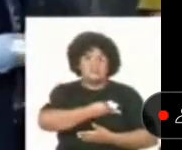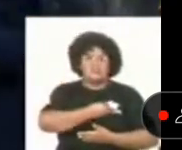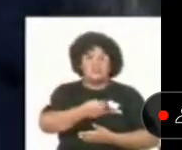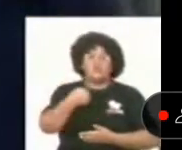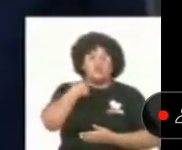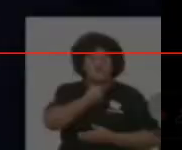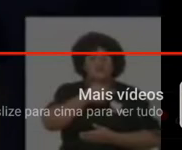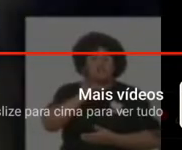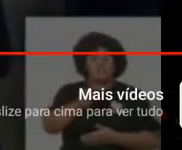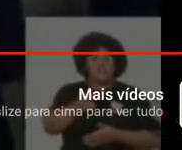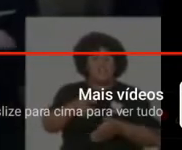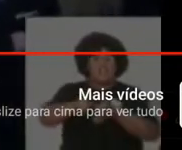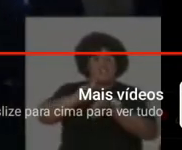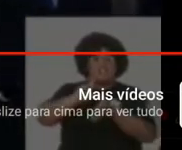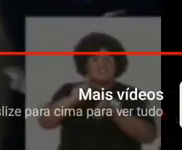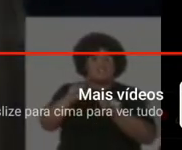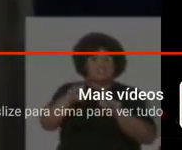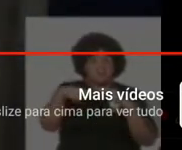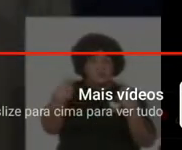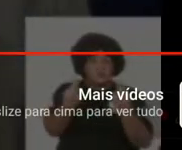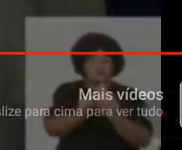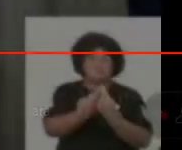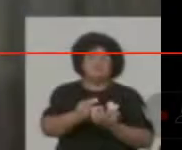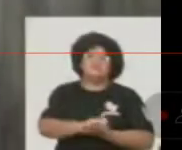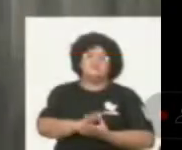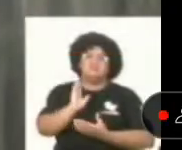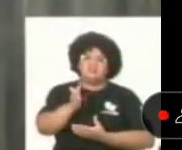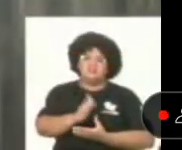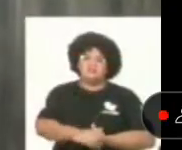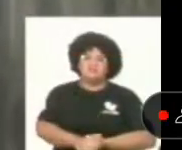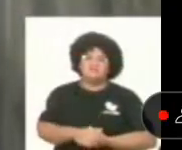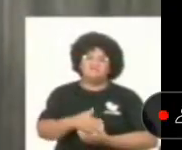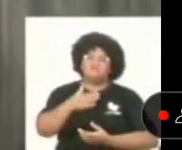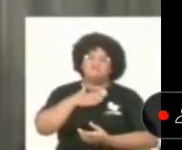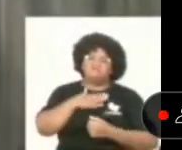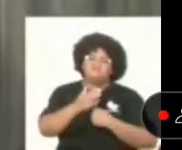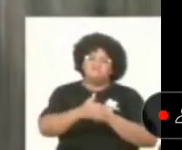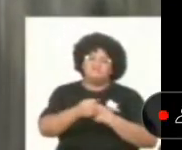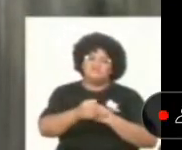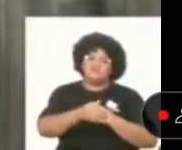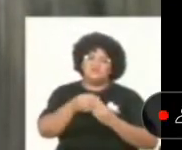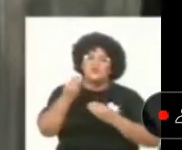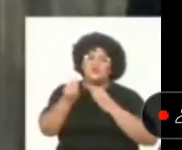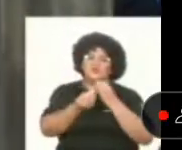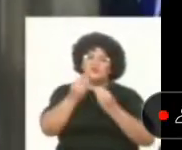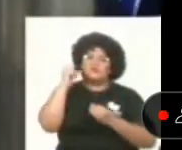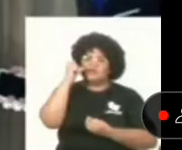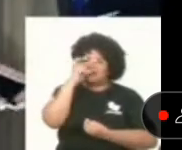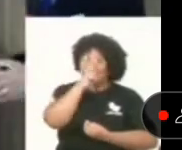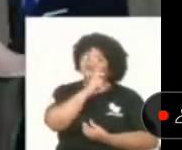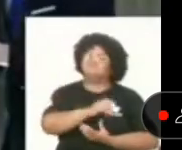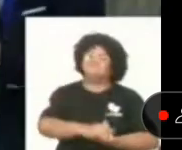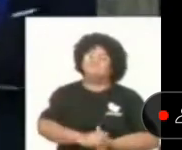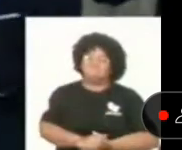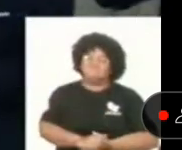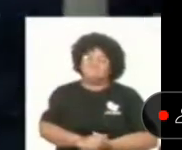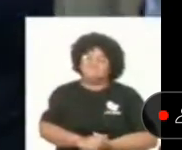juntos. Meus amados, como é difícil, viu?